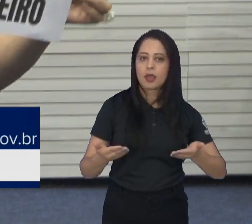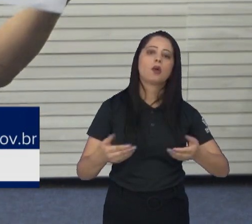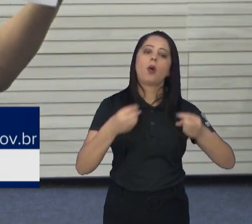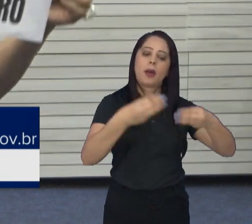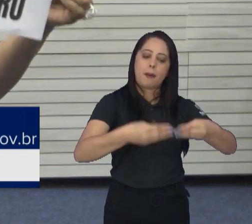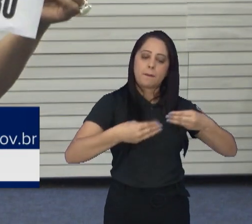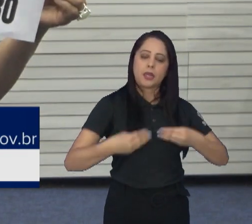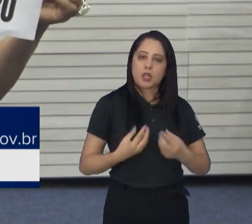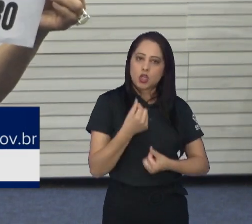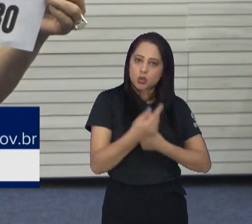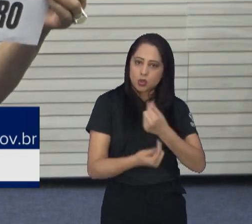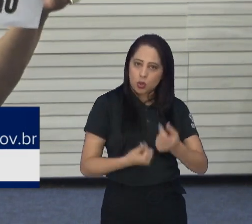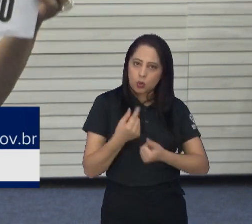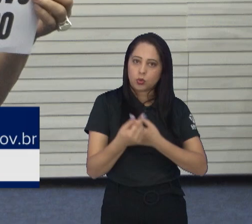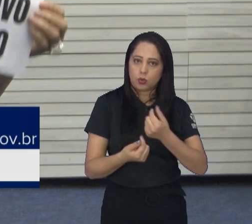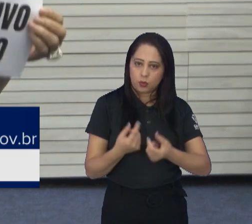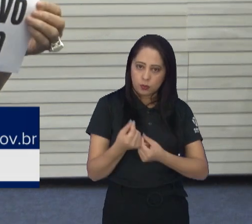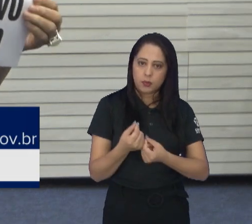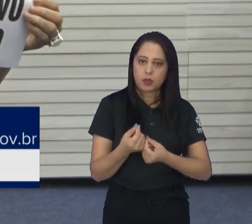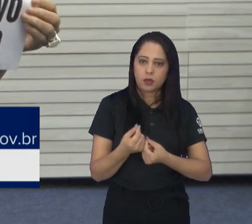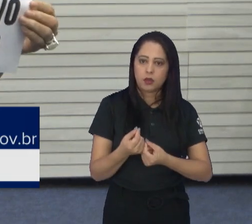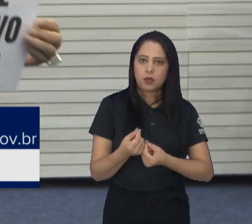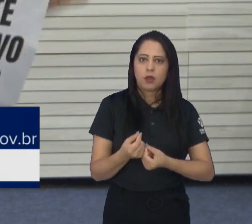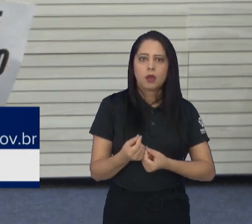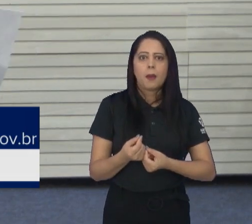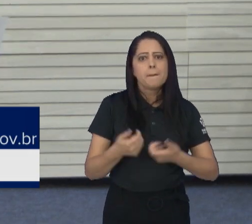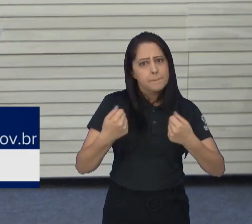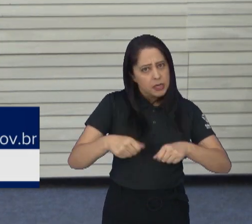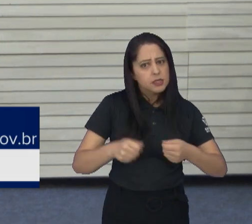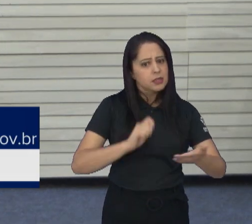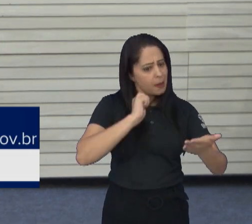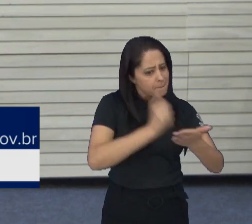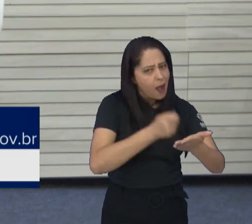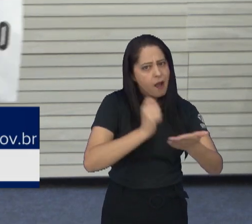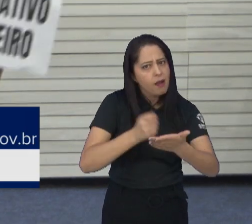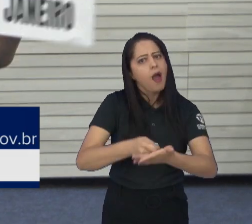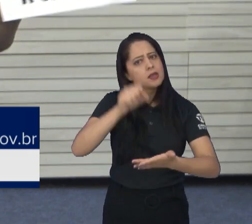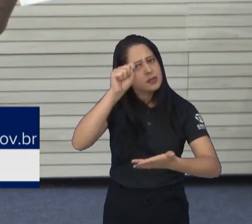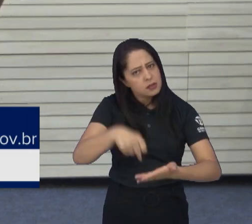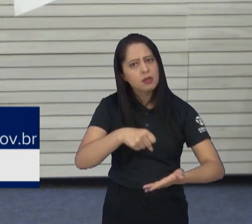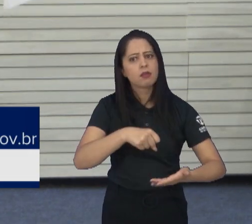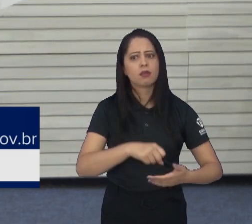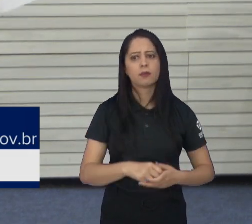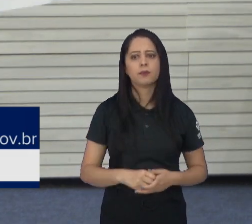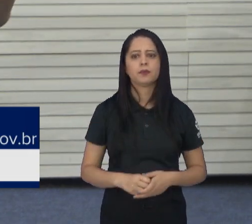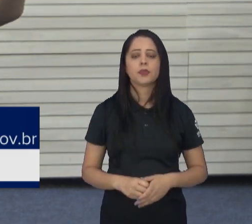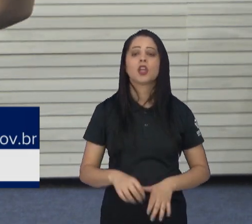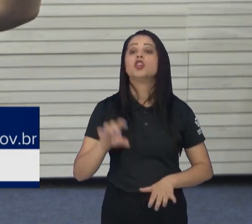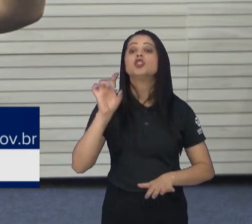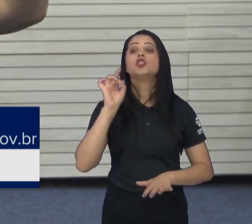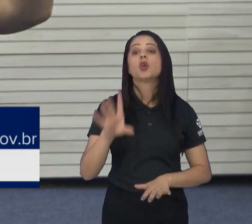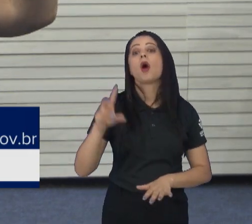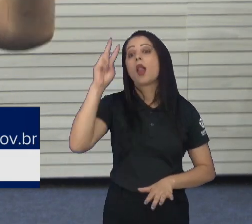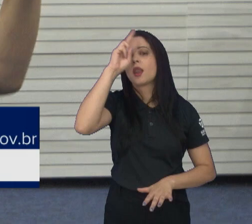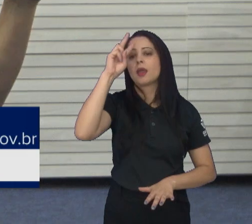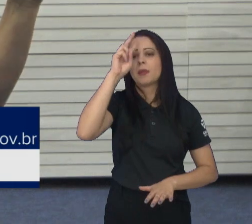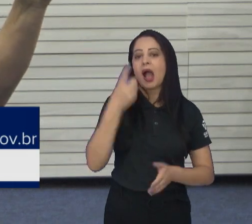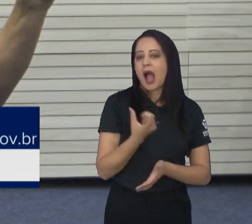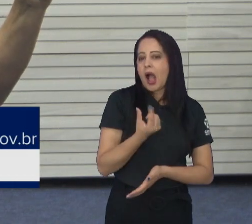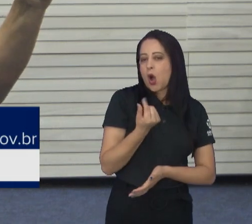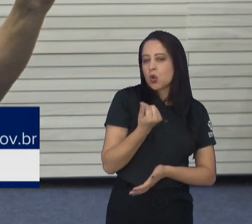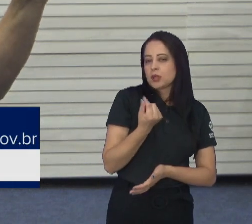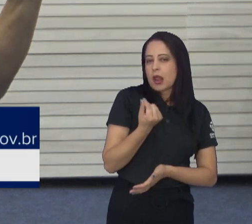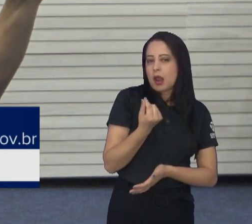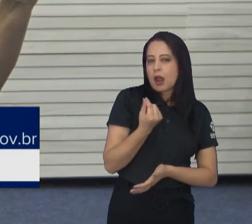Economia, que se aumentou e é justo que aumente para todos os municípios. Então, quero aqui lembrar, retroativo